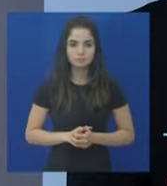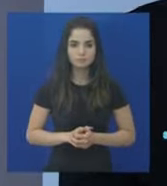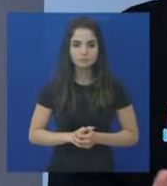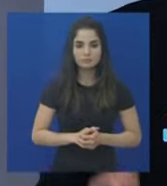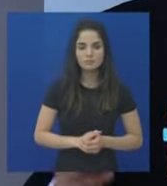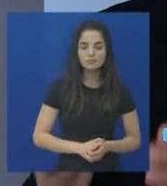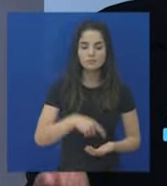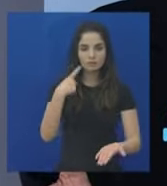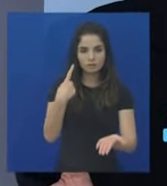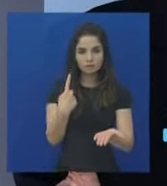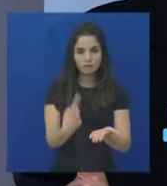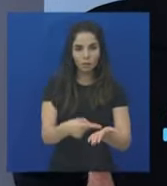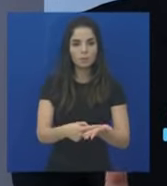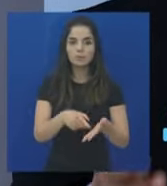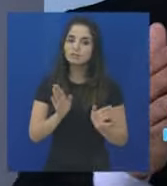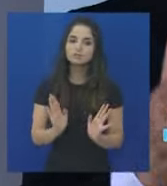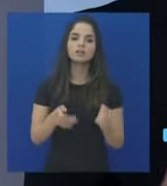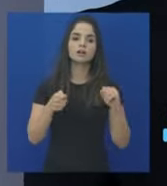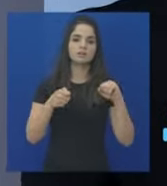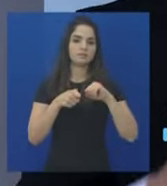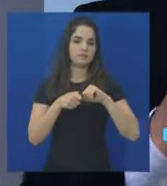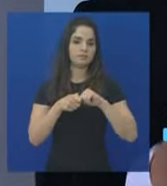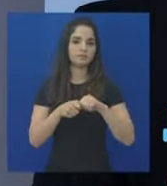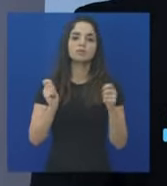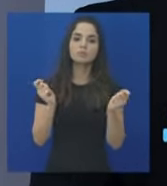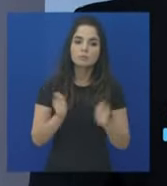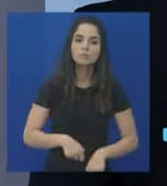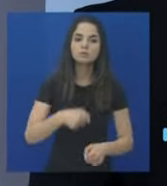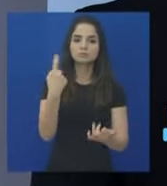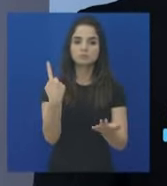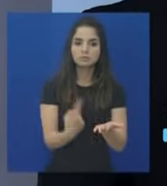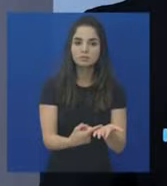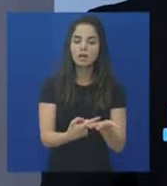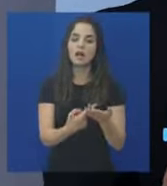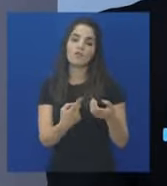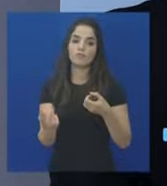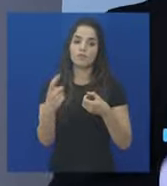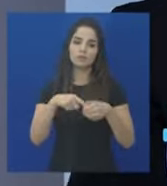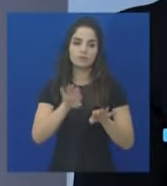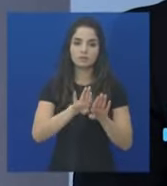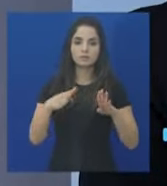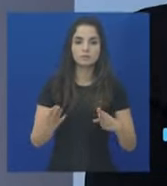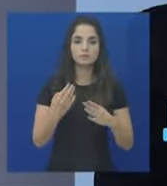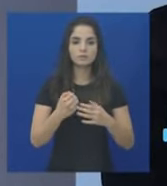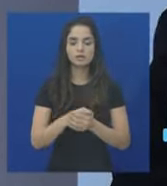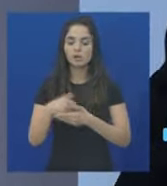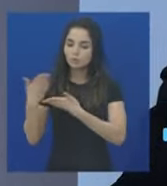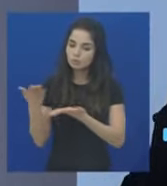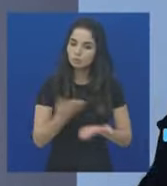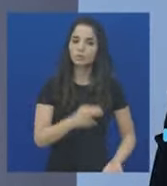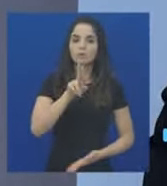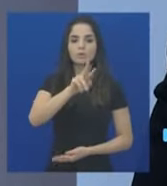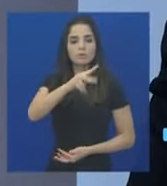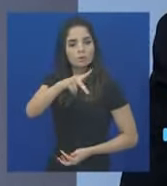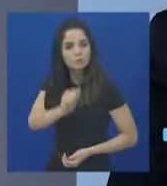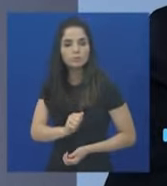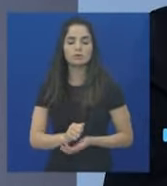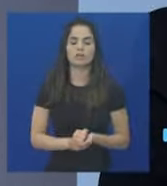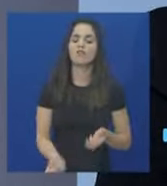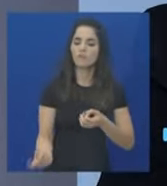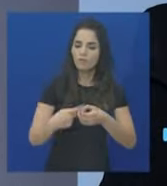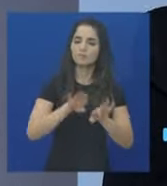compromisso de quem fez pode assumir compromisso que vai reabrir. Eu trouxe a UPA e vou reabrir a